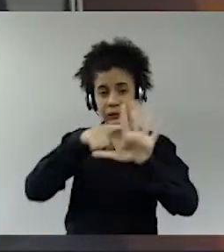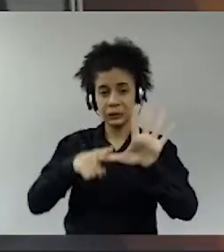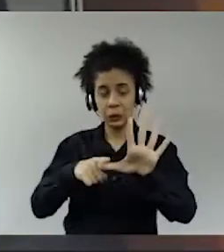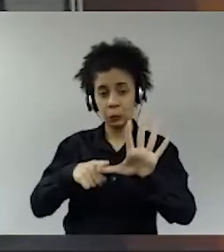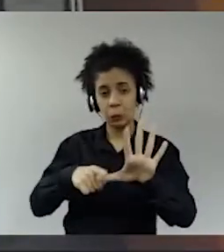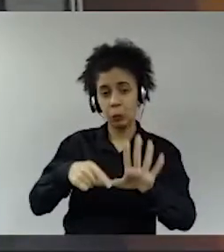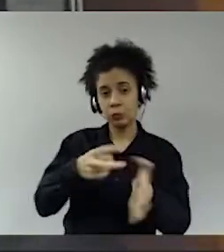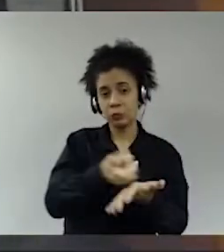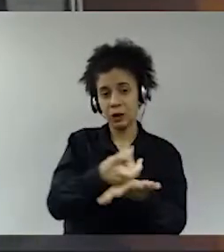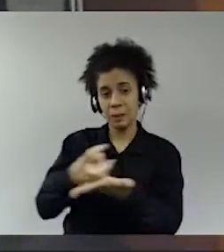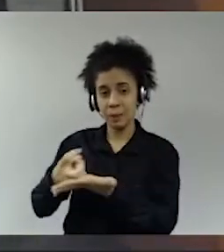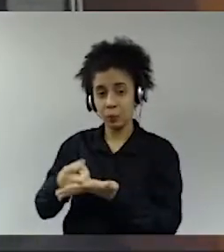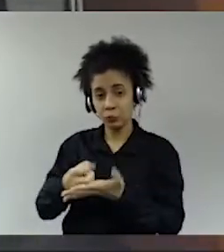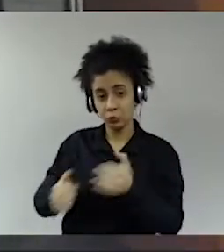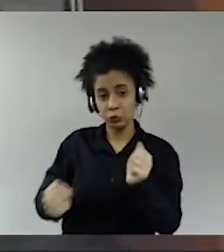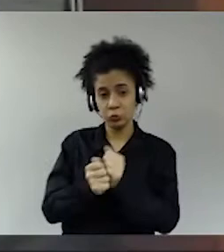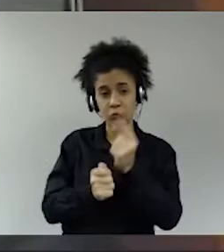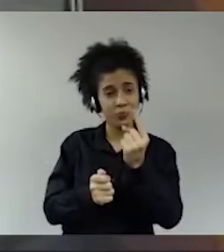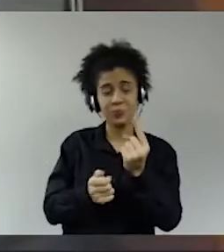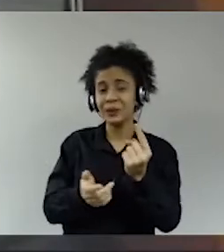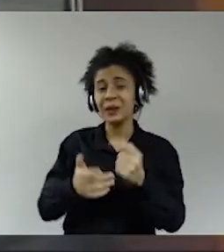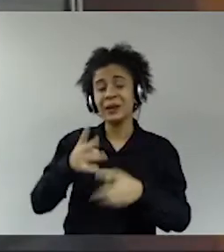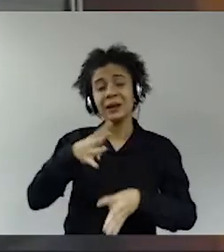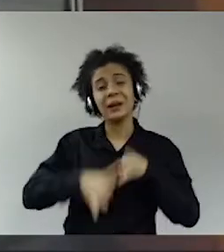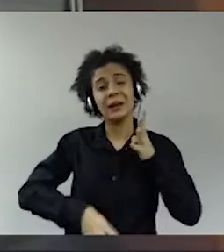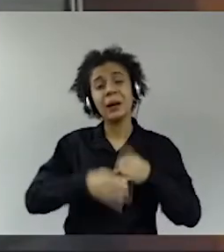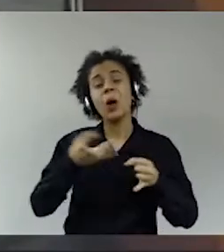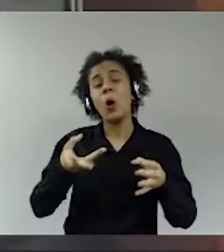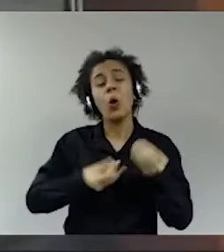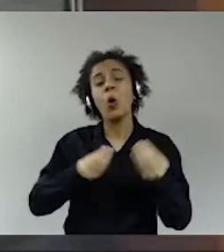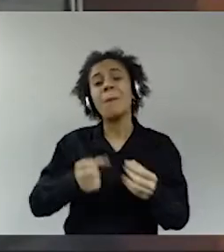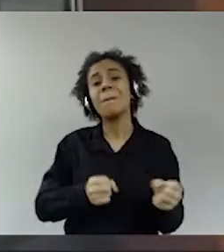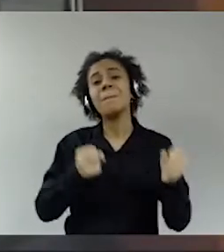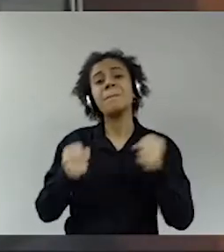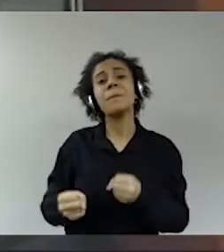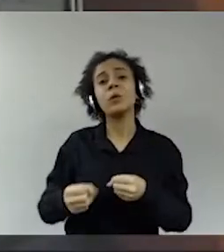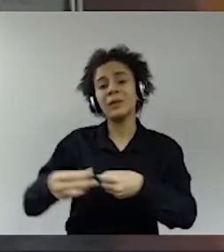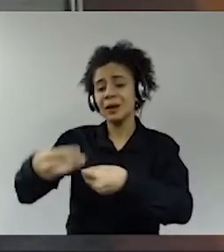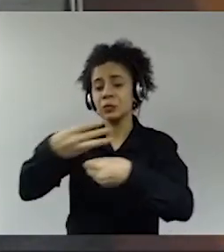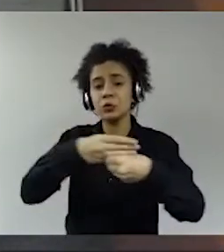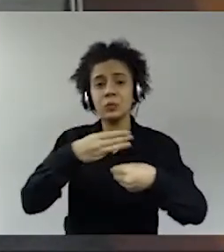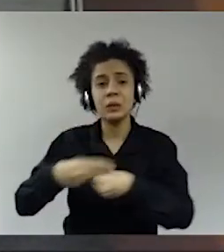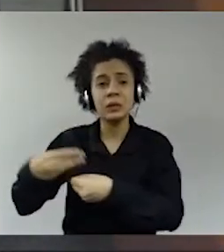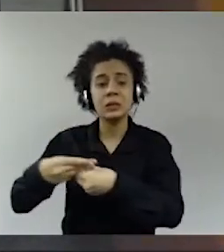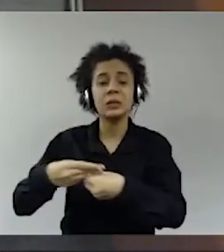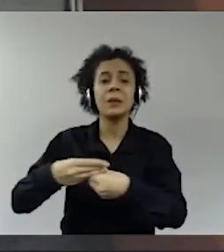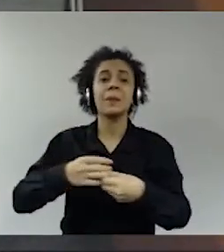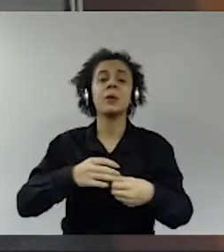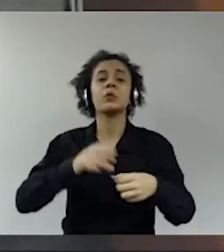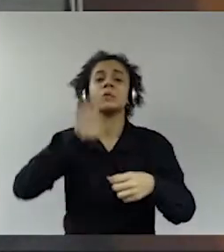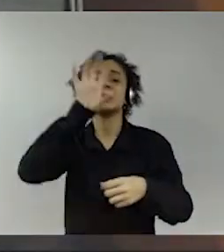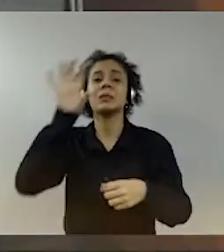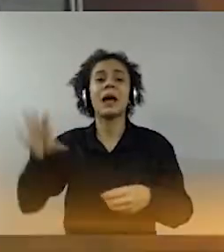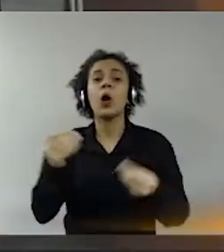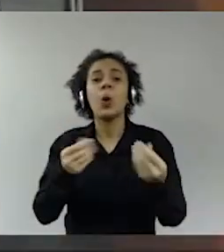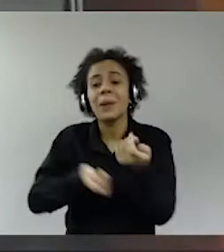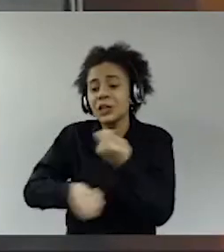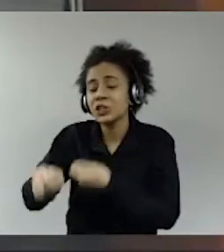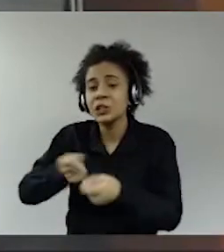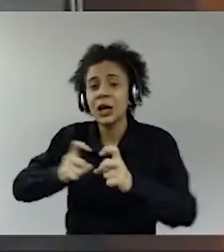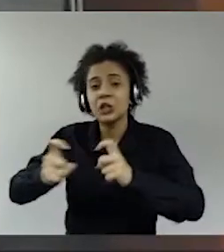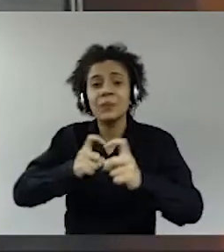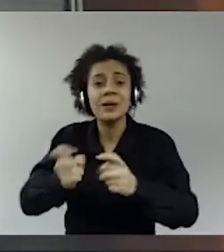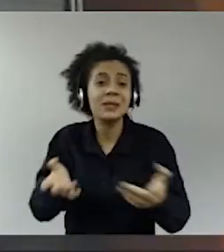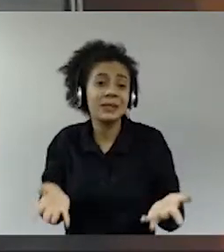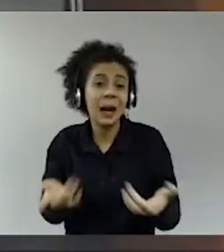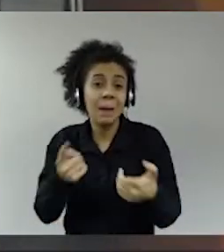só, elimina o poder de os estados e os municípios instituírem os seus principais impostos, porque